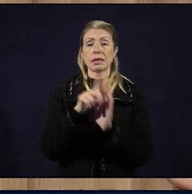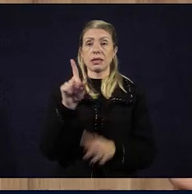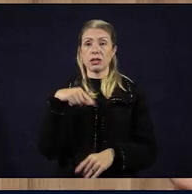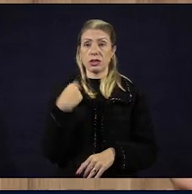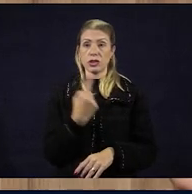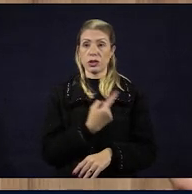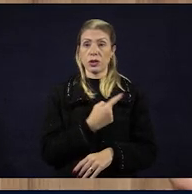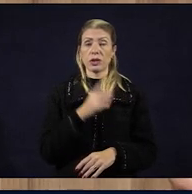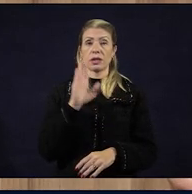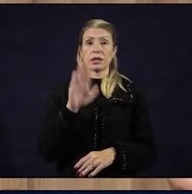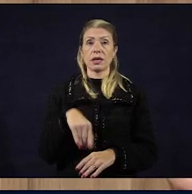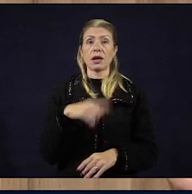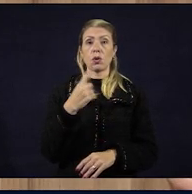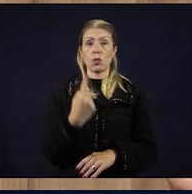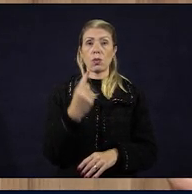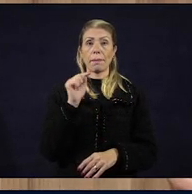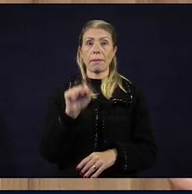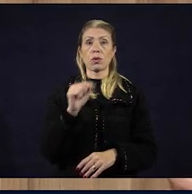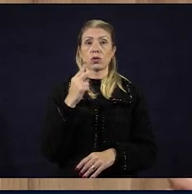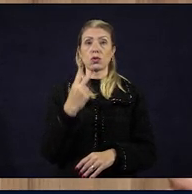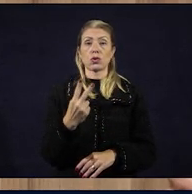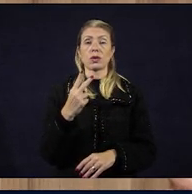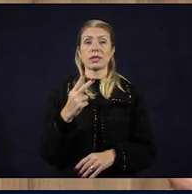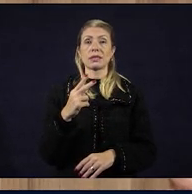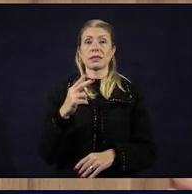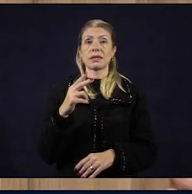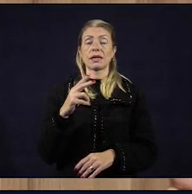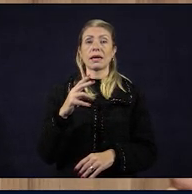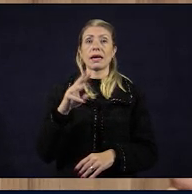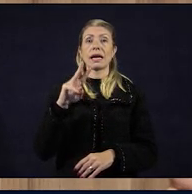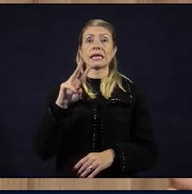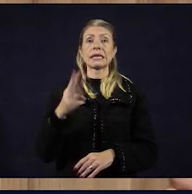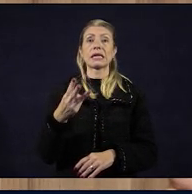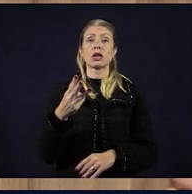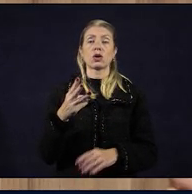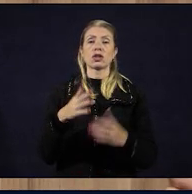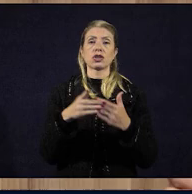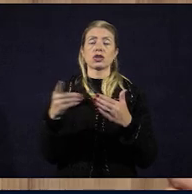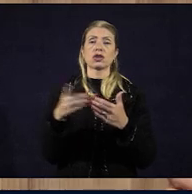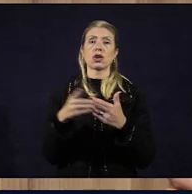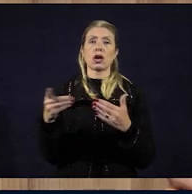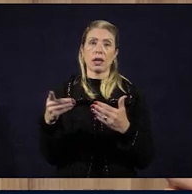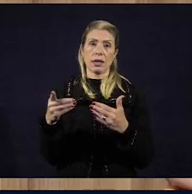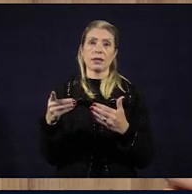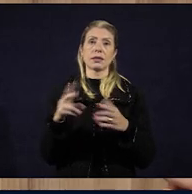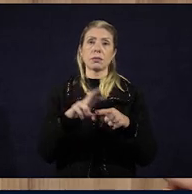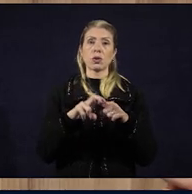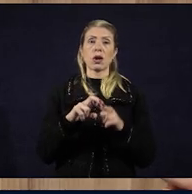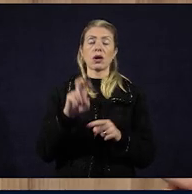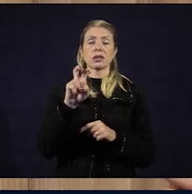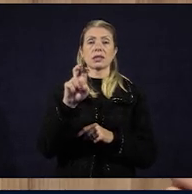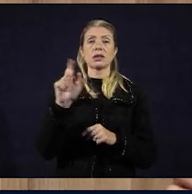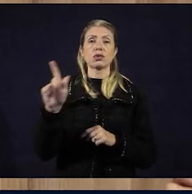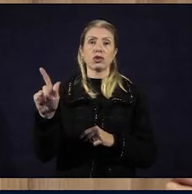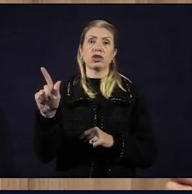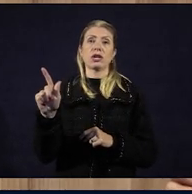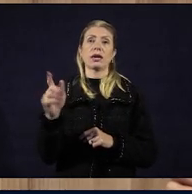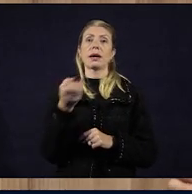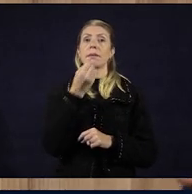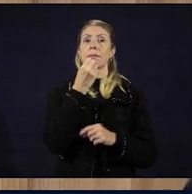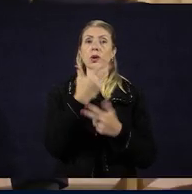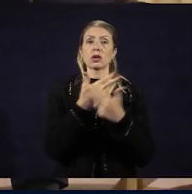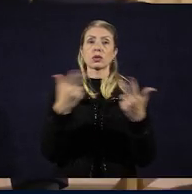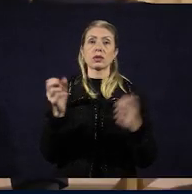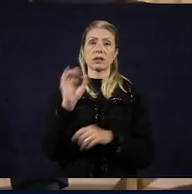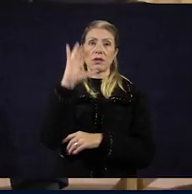um ponto dois trilhão de Dólares nos próximos 15 anos no Brasil só por causa do leilão do 5g então é muita coisa que boa que vai